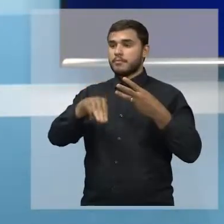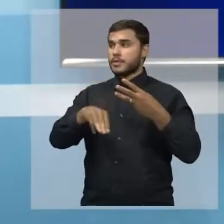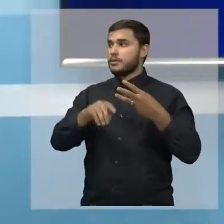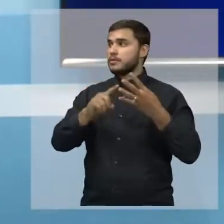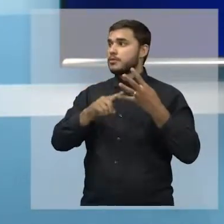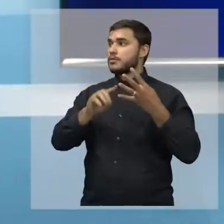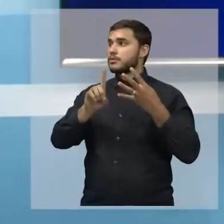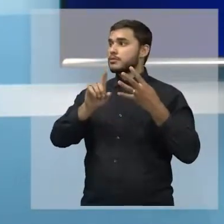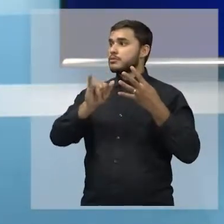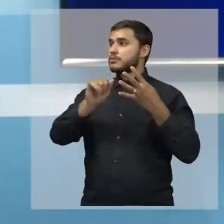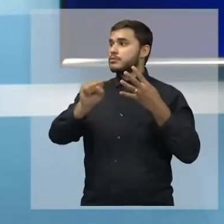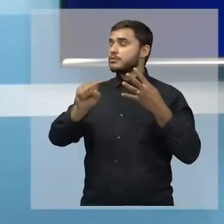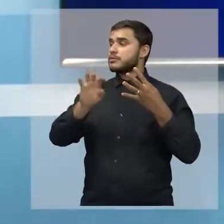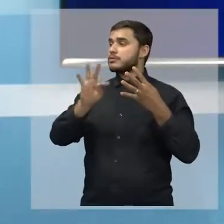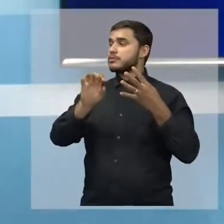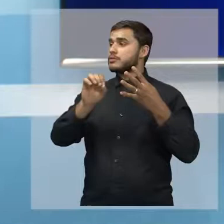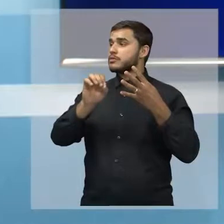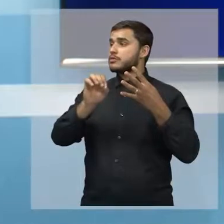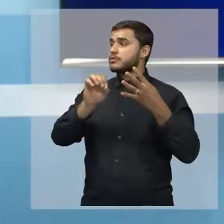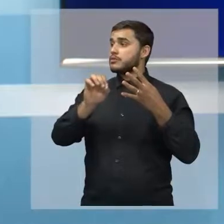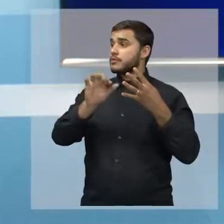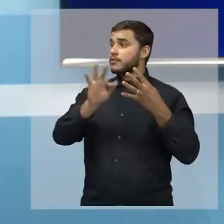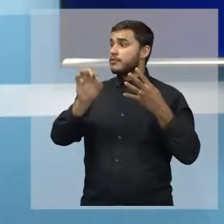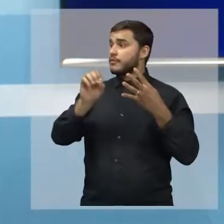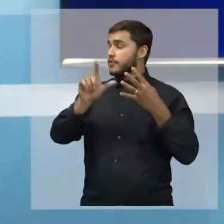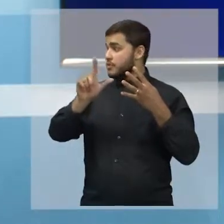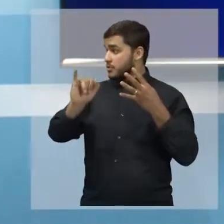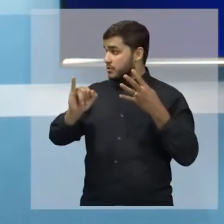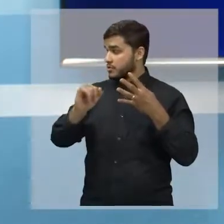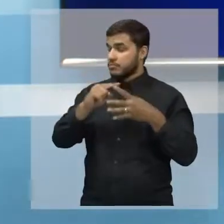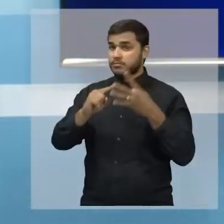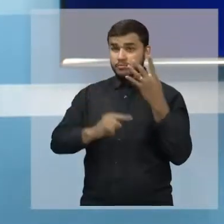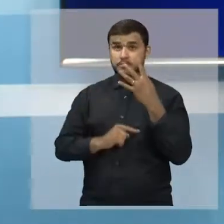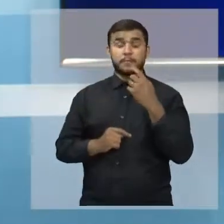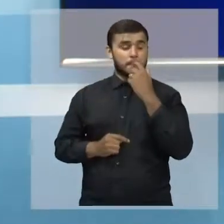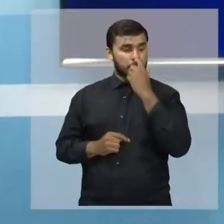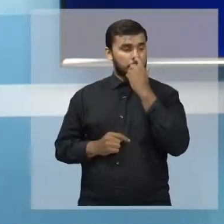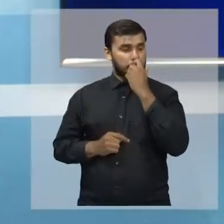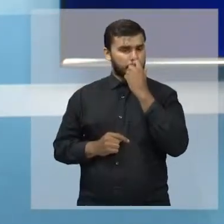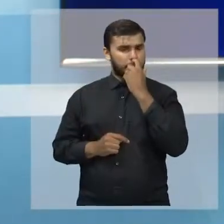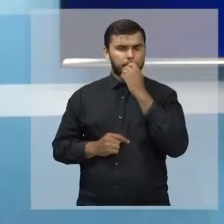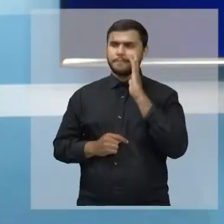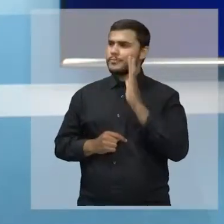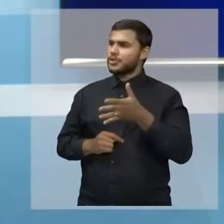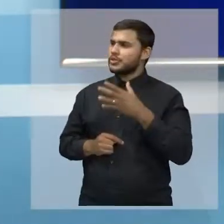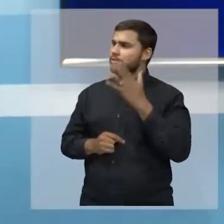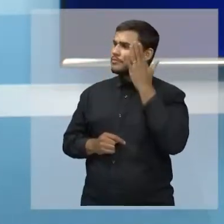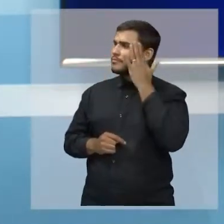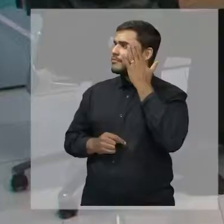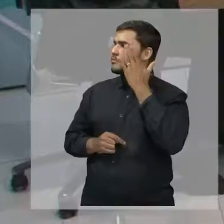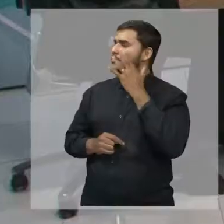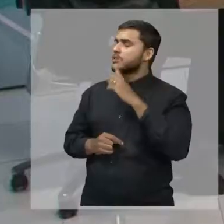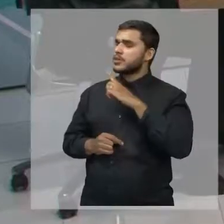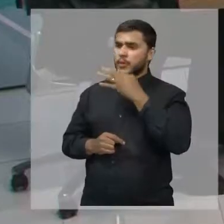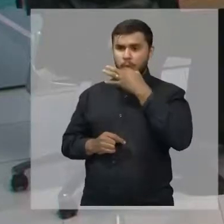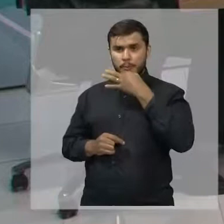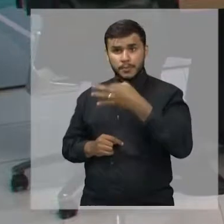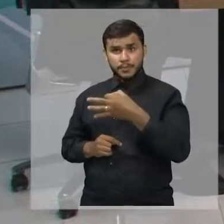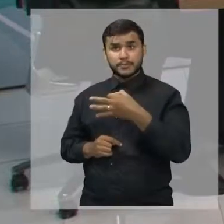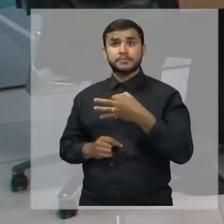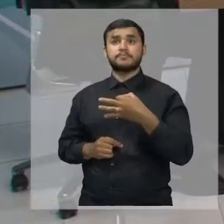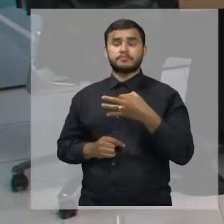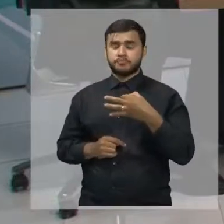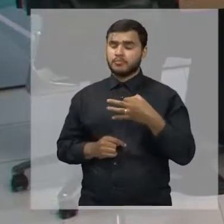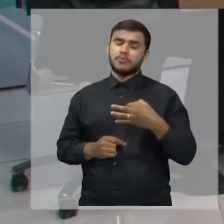já manifestaram pensamentos públicos de que são contra a prisão a